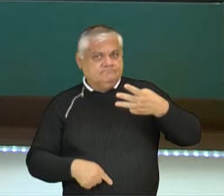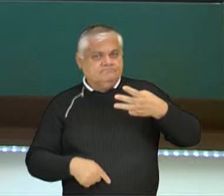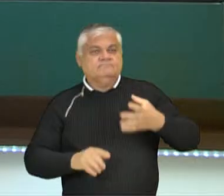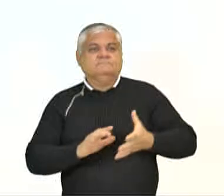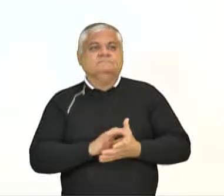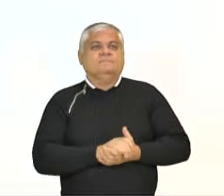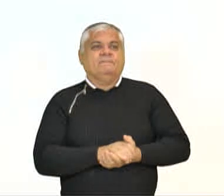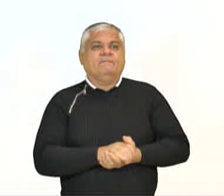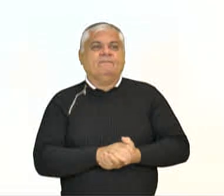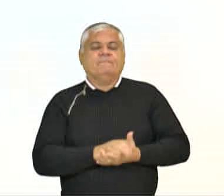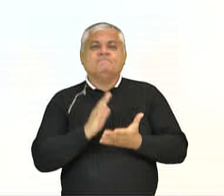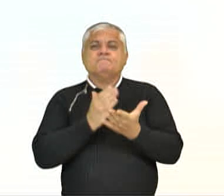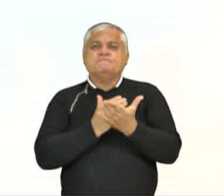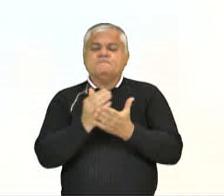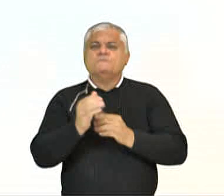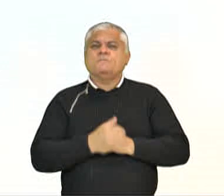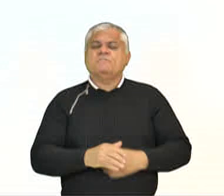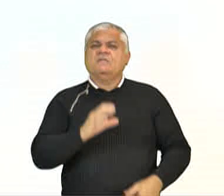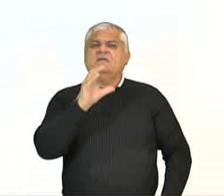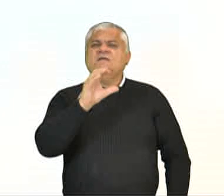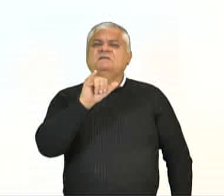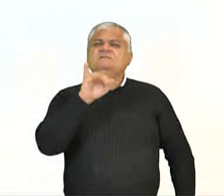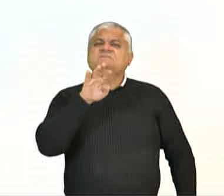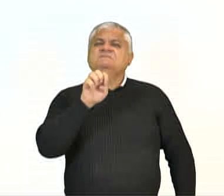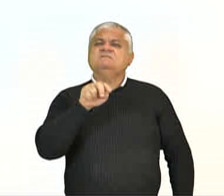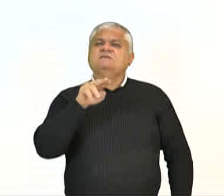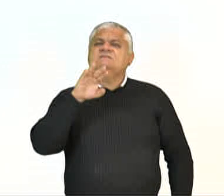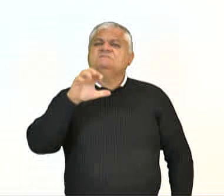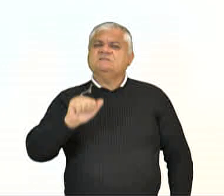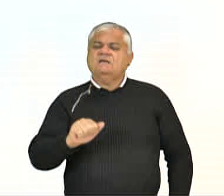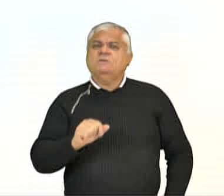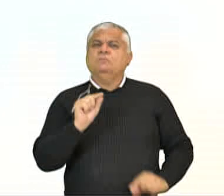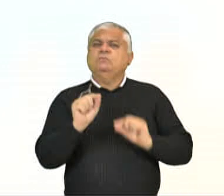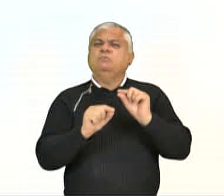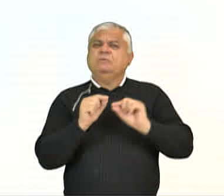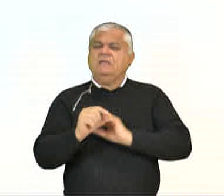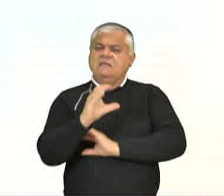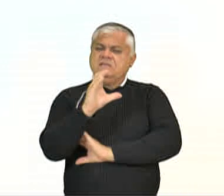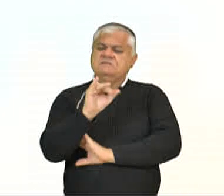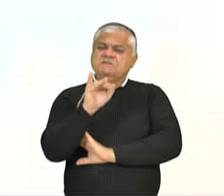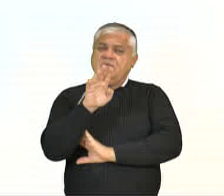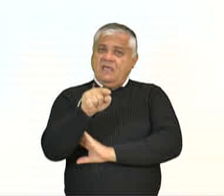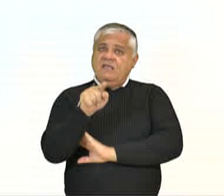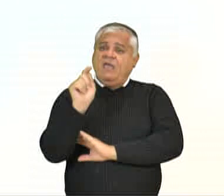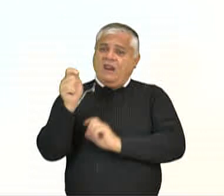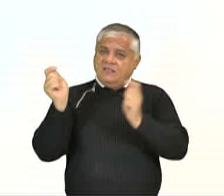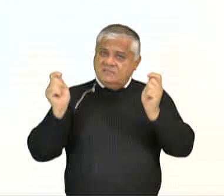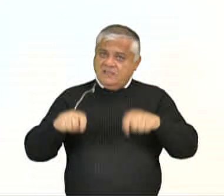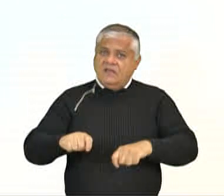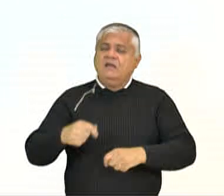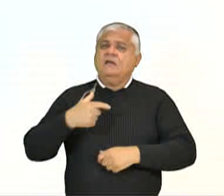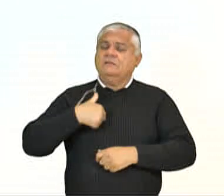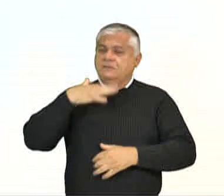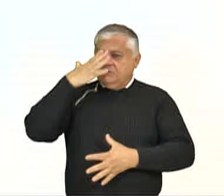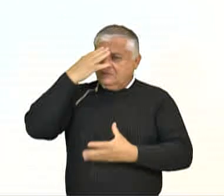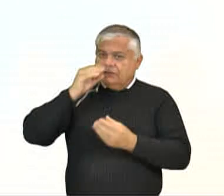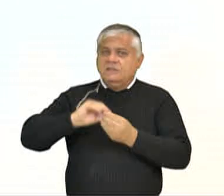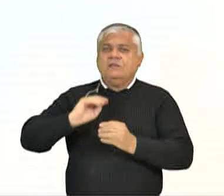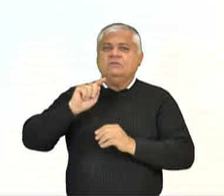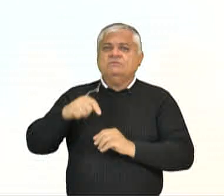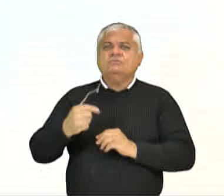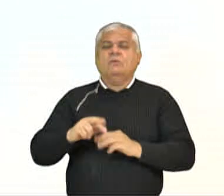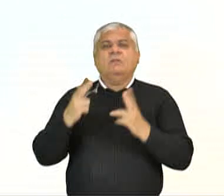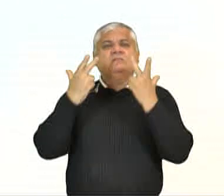isso. Para começar, vamos falar sobre a ciência. O que é a ciência? Então a ciência ela permite a compreensão sobre a